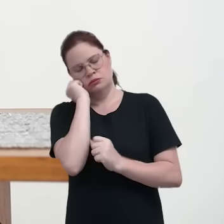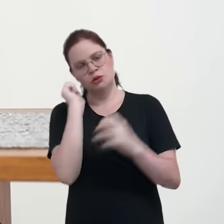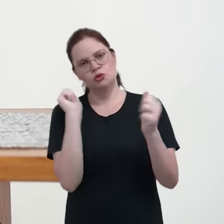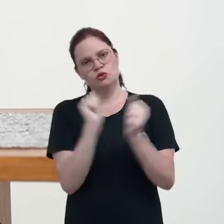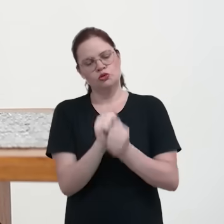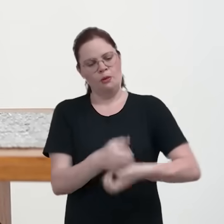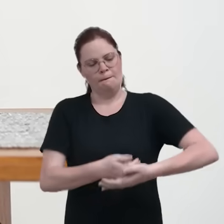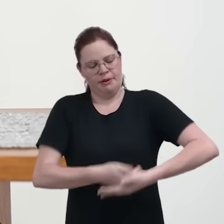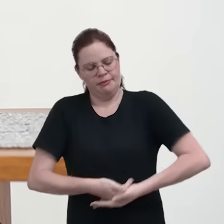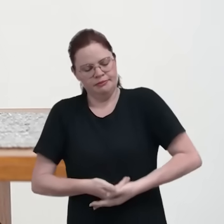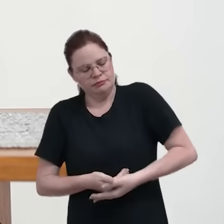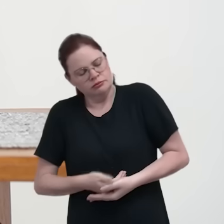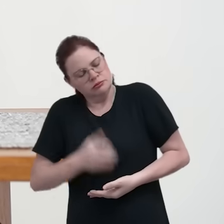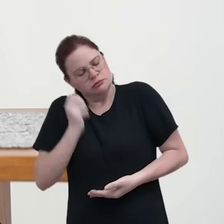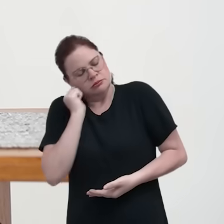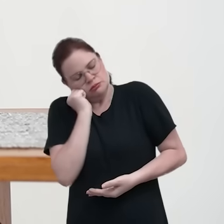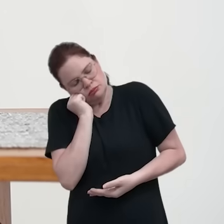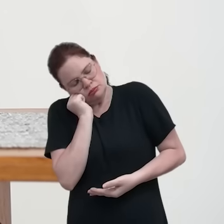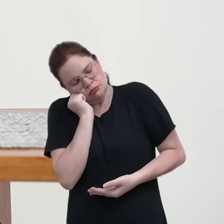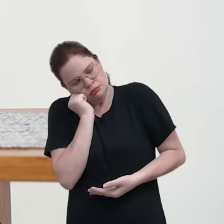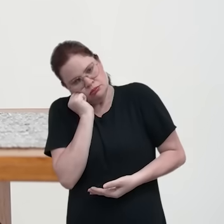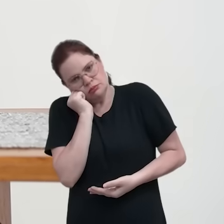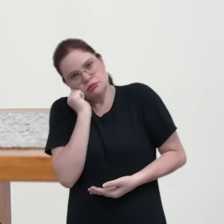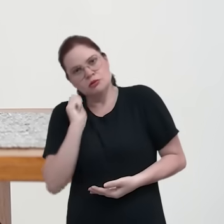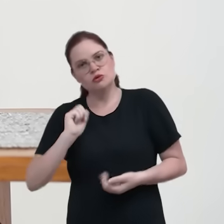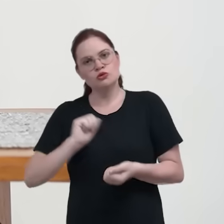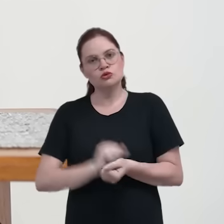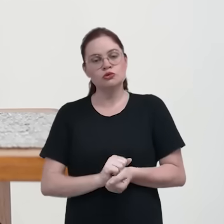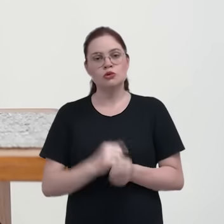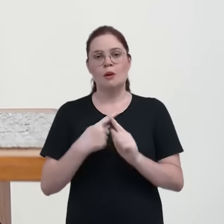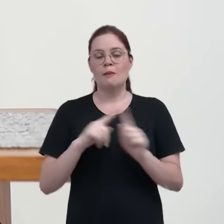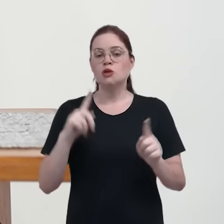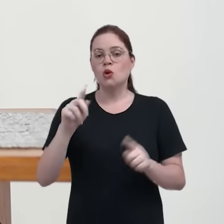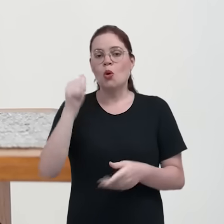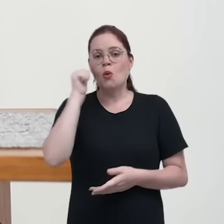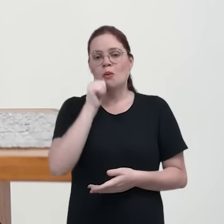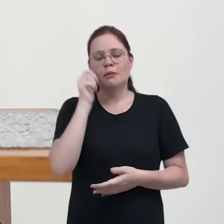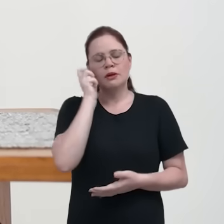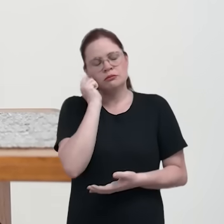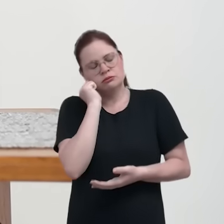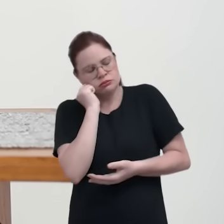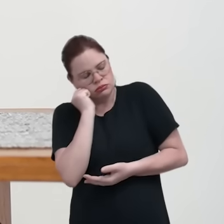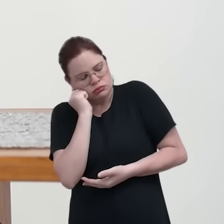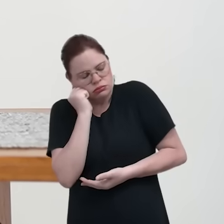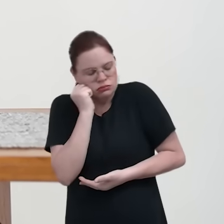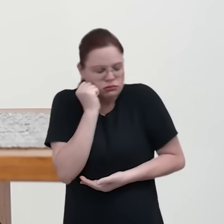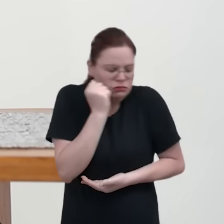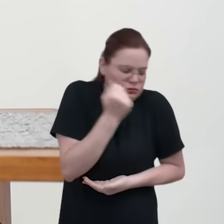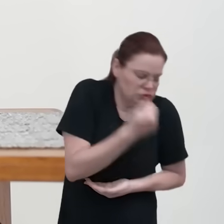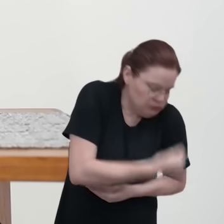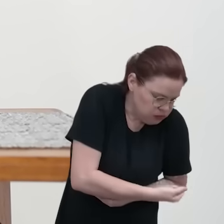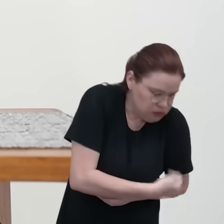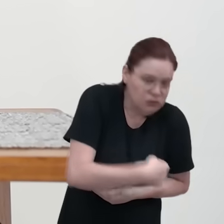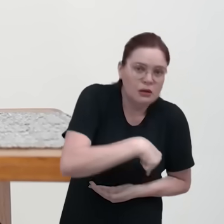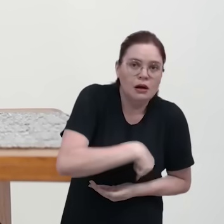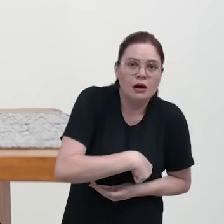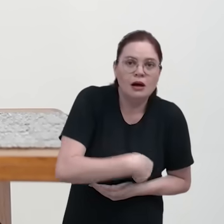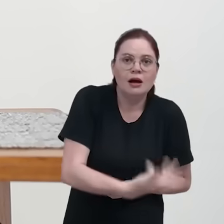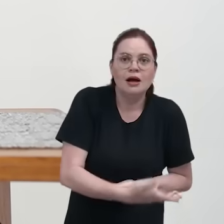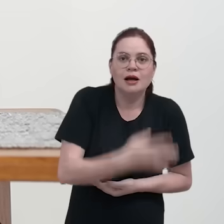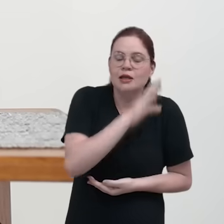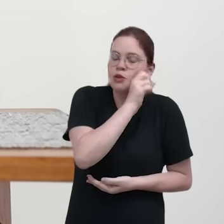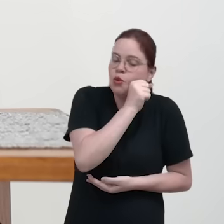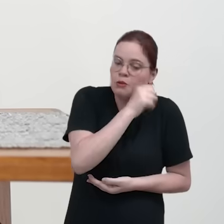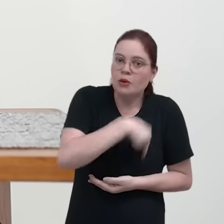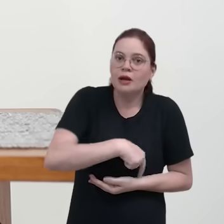filhos, e uma das mulheres deitou sobre o seu filho,